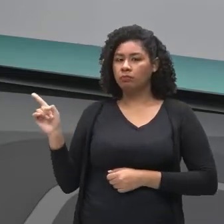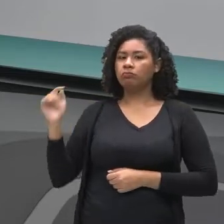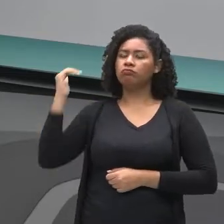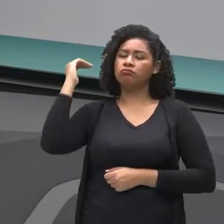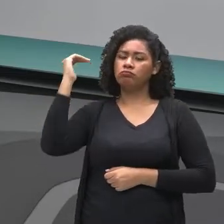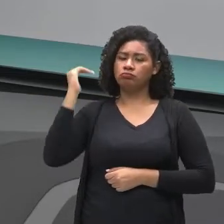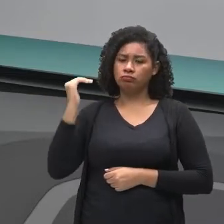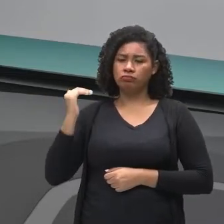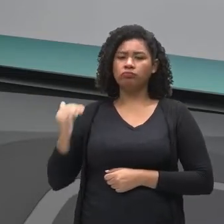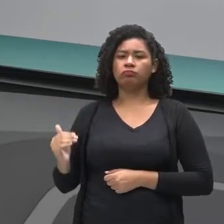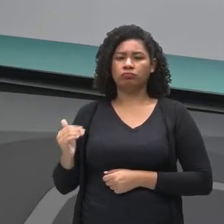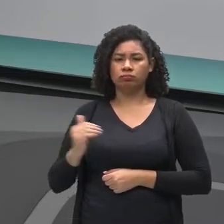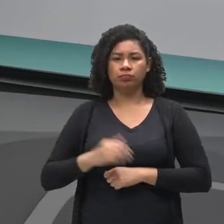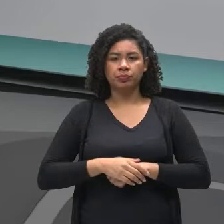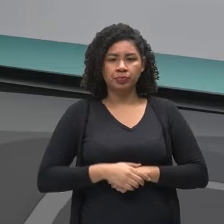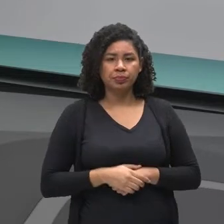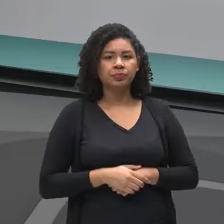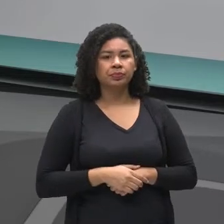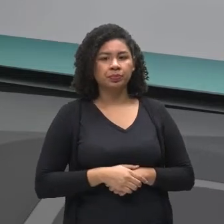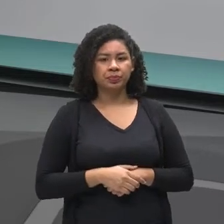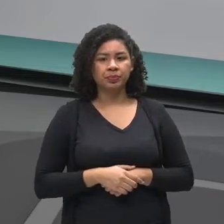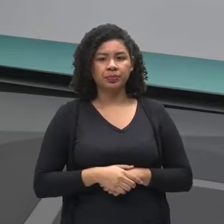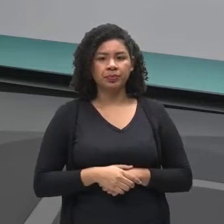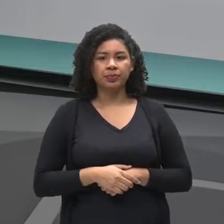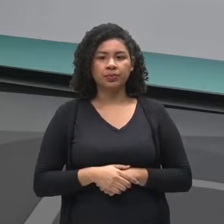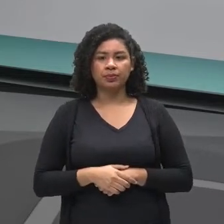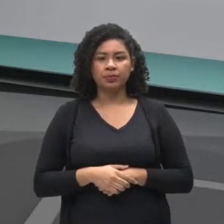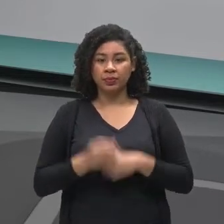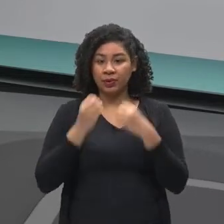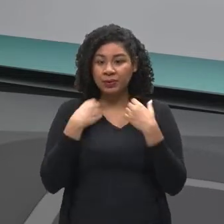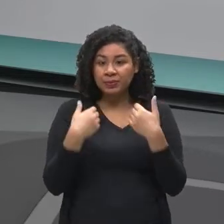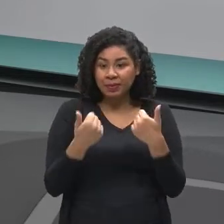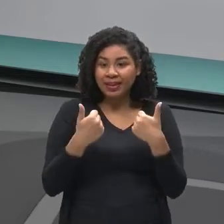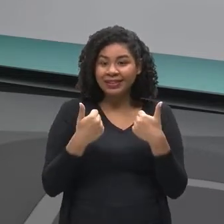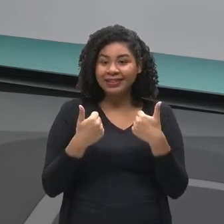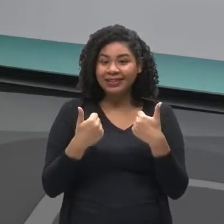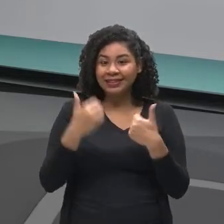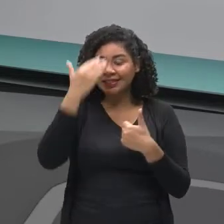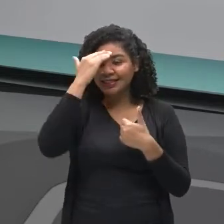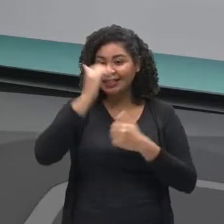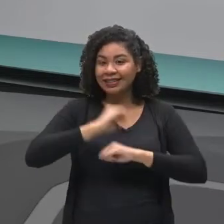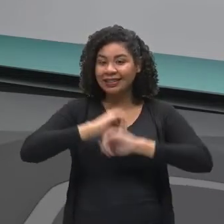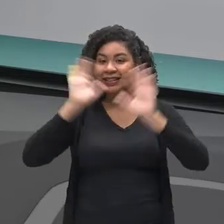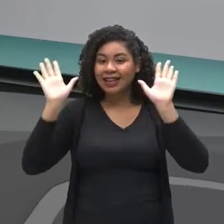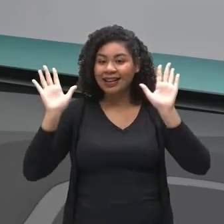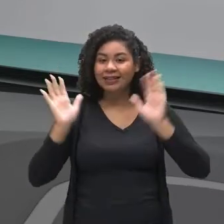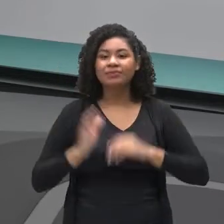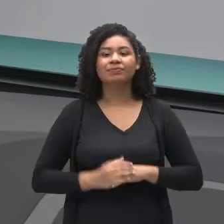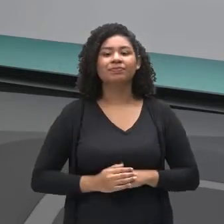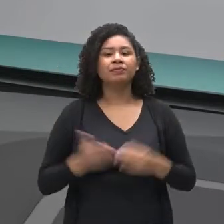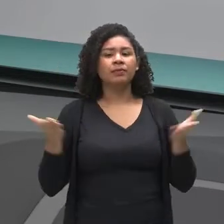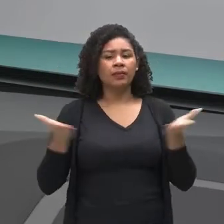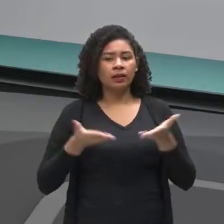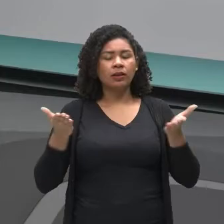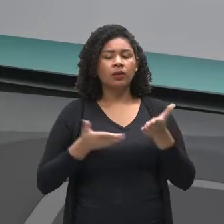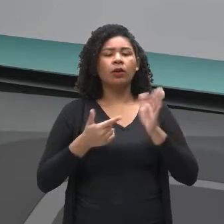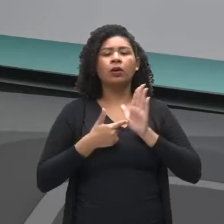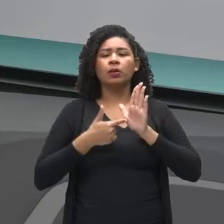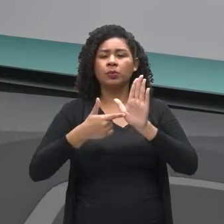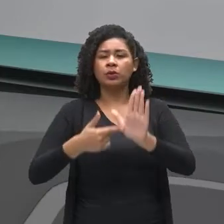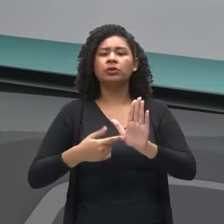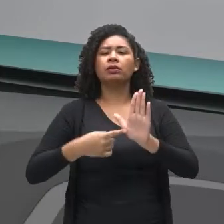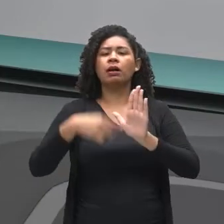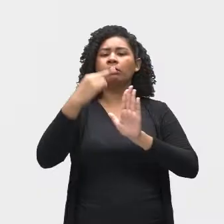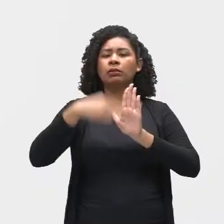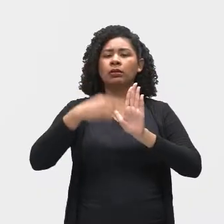hora que nós estamos interpretando um texto. Tá bom? Tudo bem? Então, agora a gente vai ler mais uma vez um